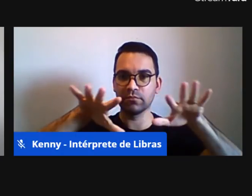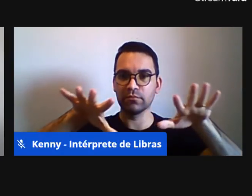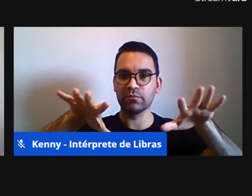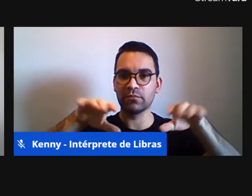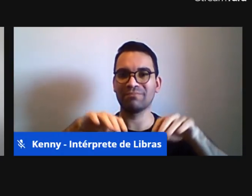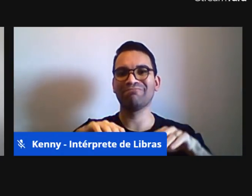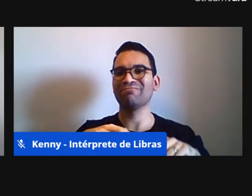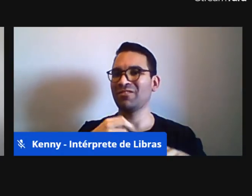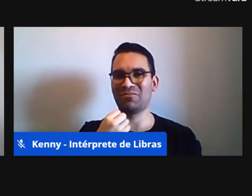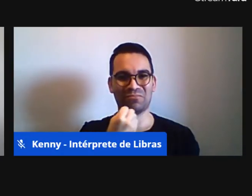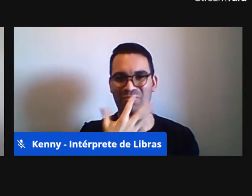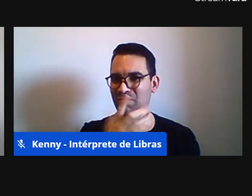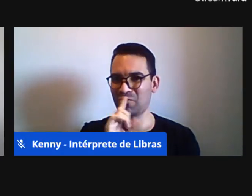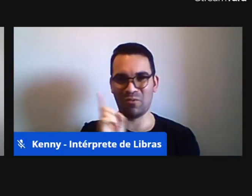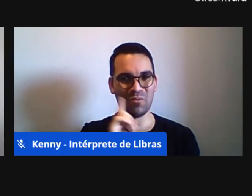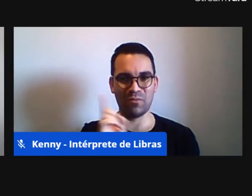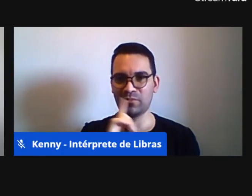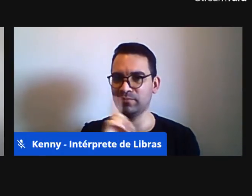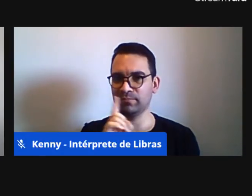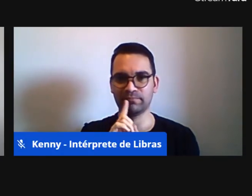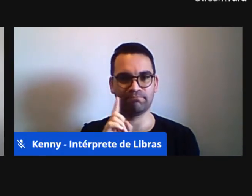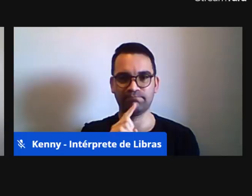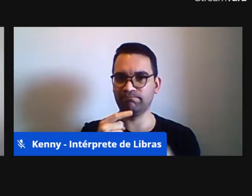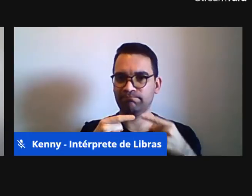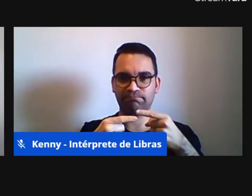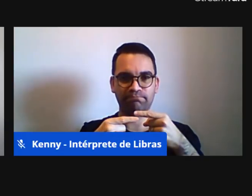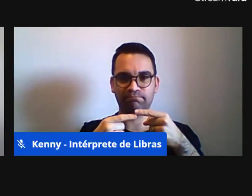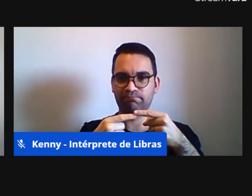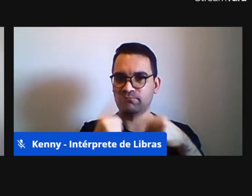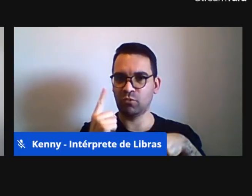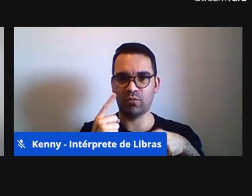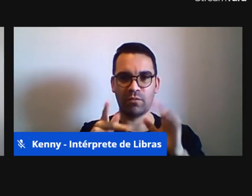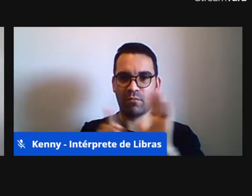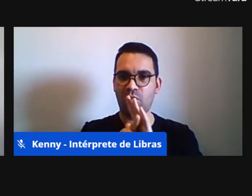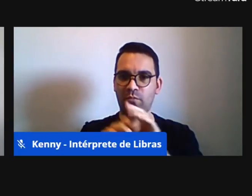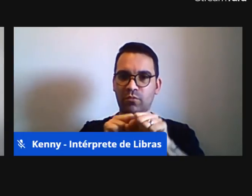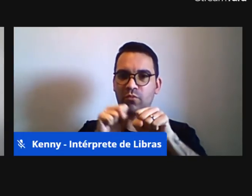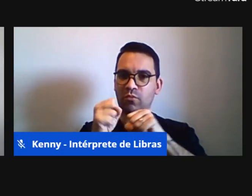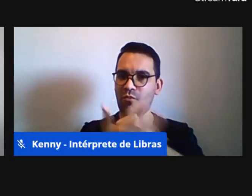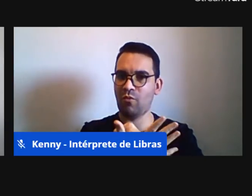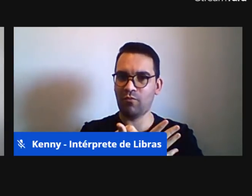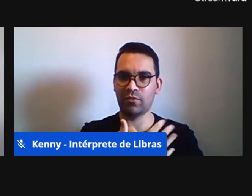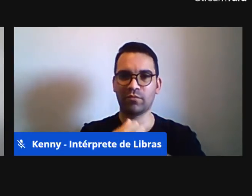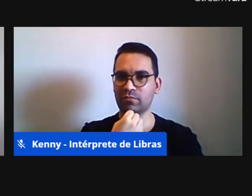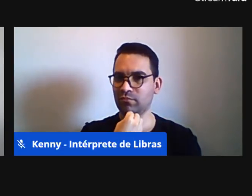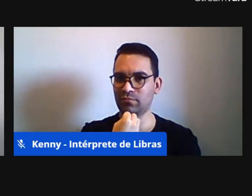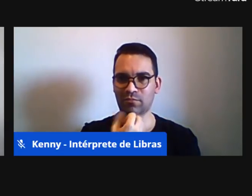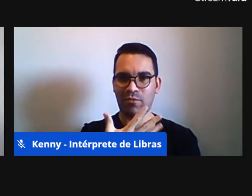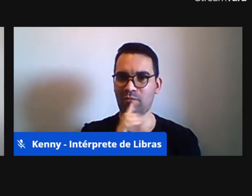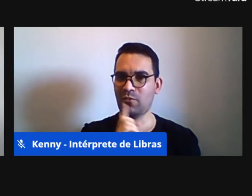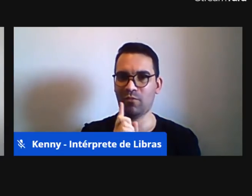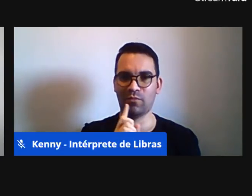recomendada. Tá? Ainda que você queira usar esse tipo de máscara, ela não deve ser usada em nenhum ambiente, em nenhuma circunstância.